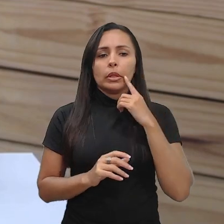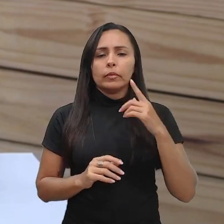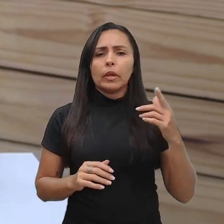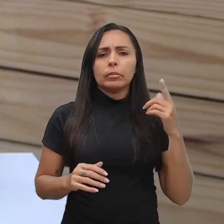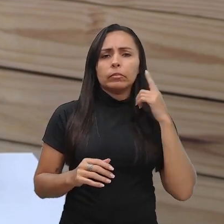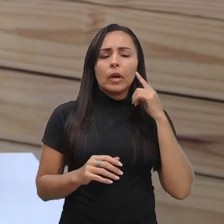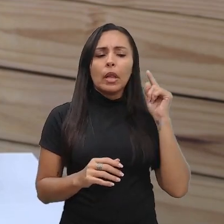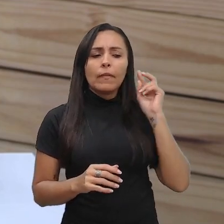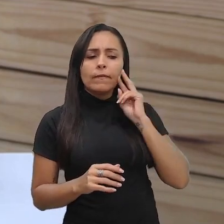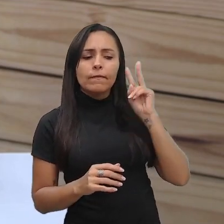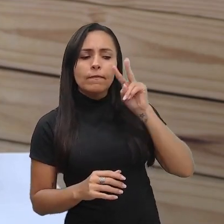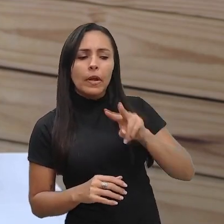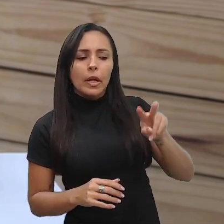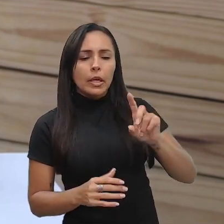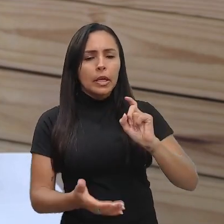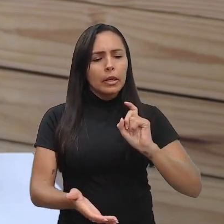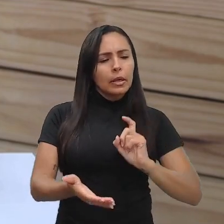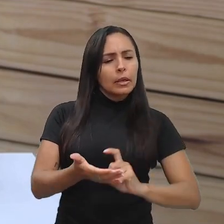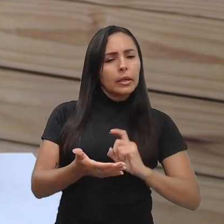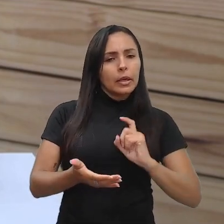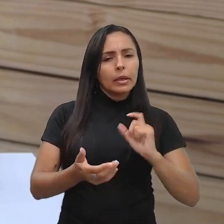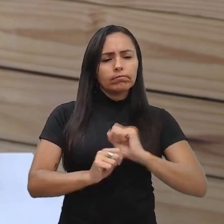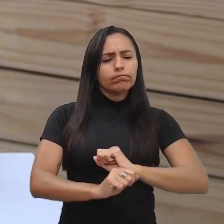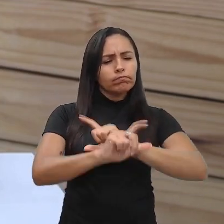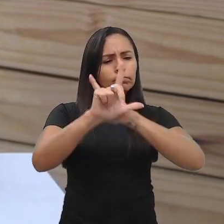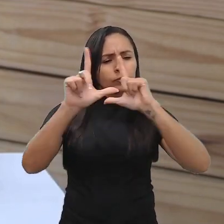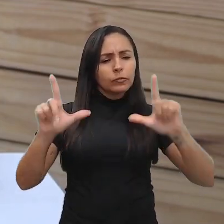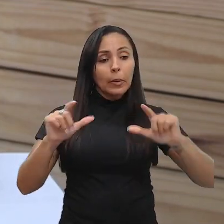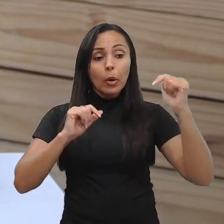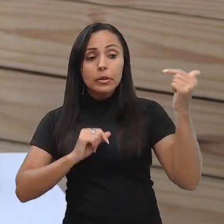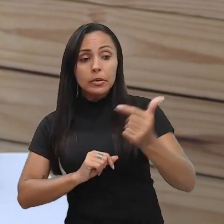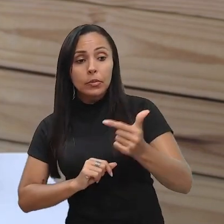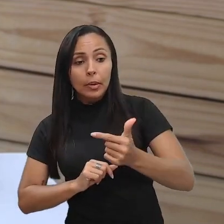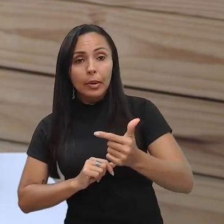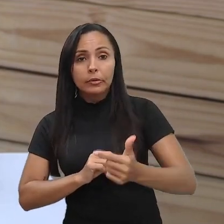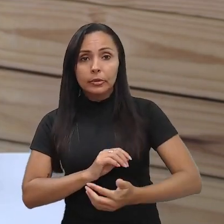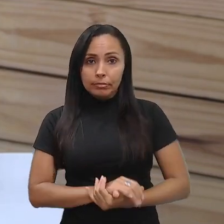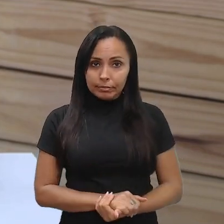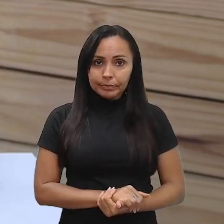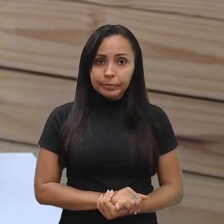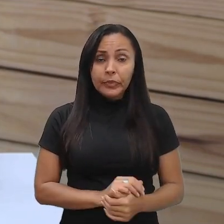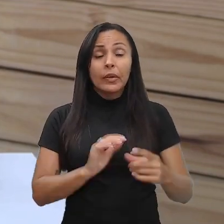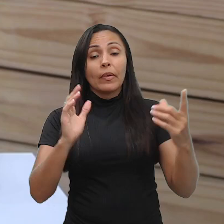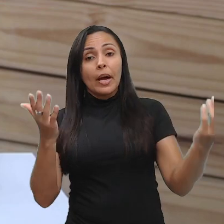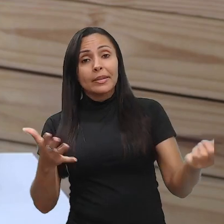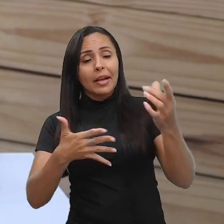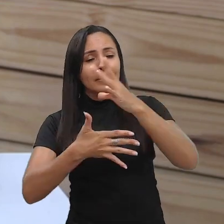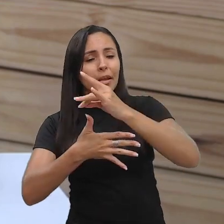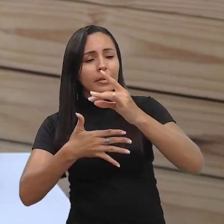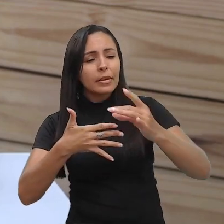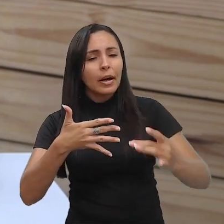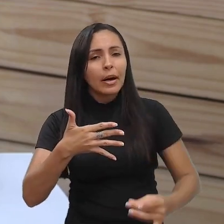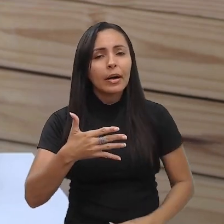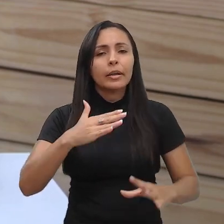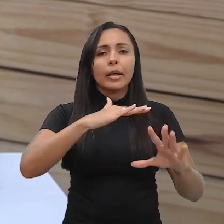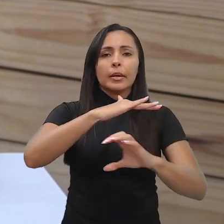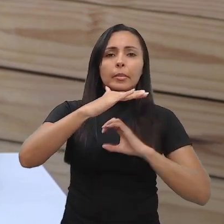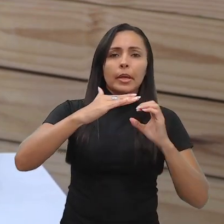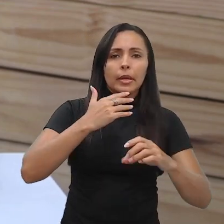página inicial, clica em quem somos, a gente vai para uma segunda página e ali vai dar detalhes da empresa, talvez a história,